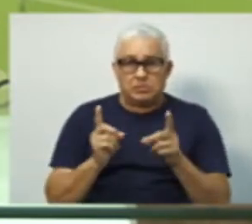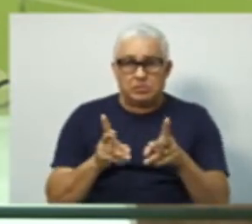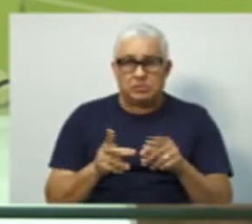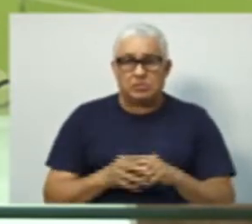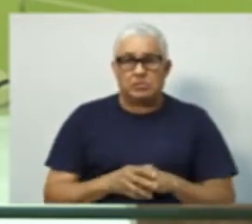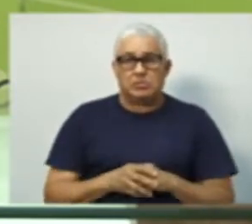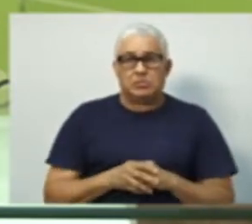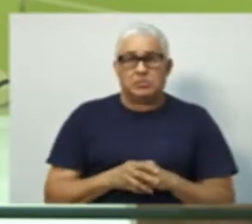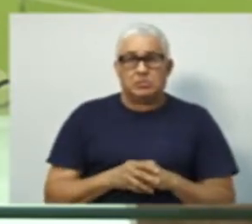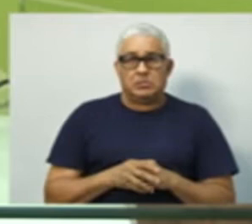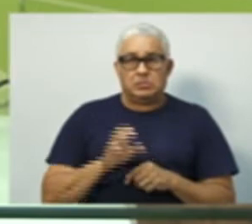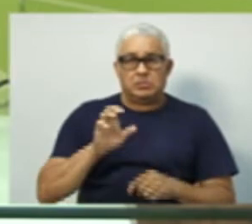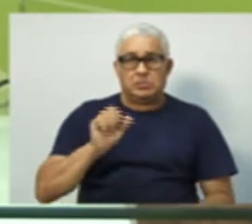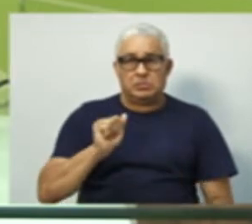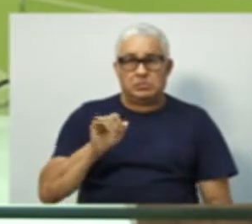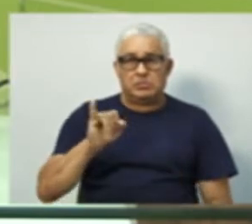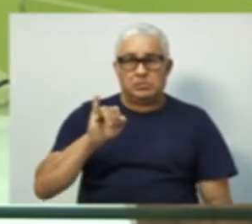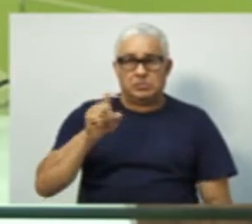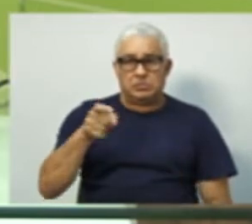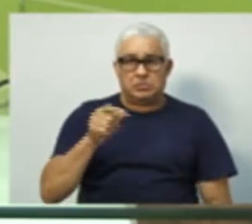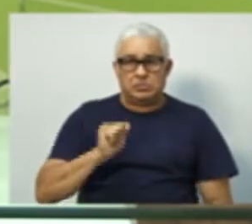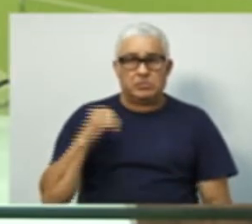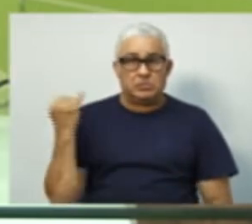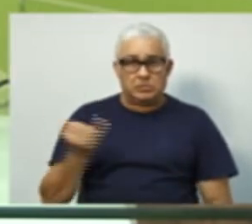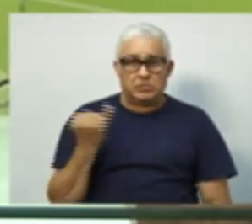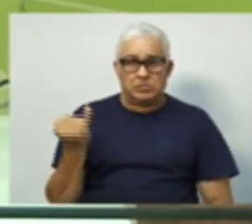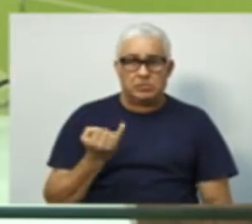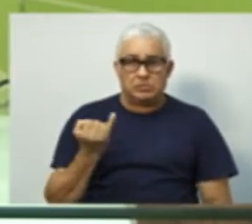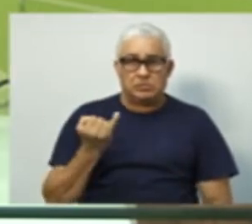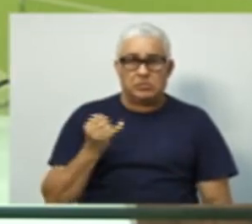esse recurso ele possa retornar dentro da produção.